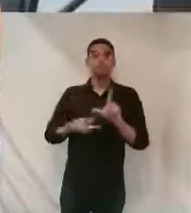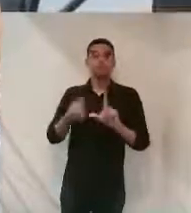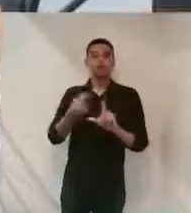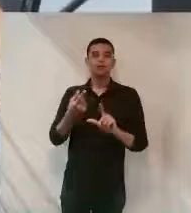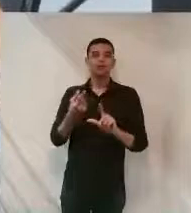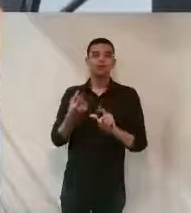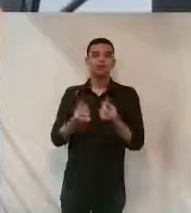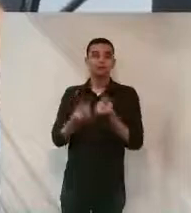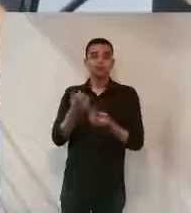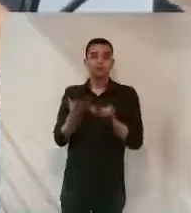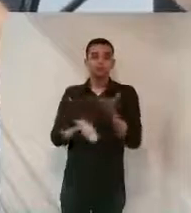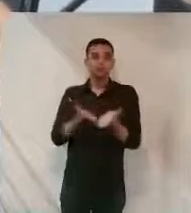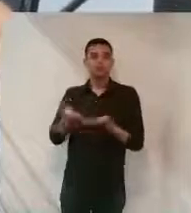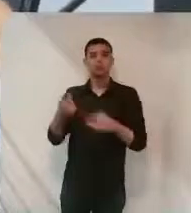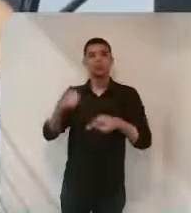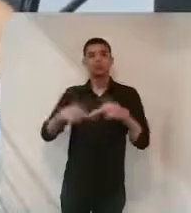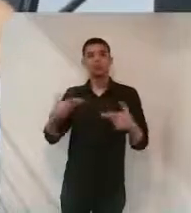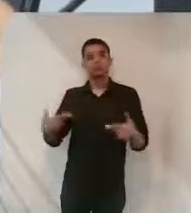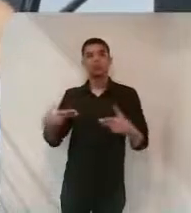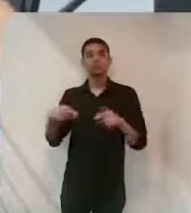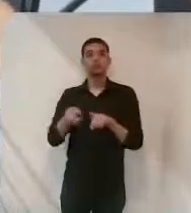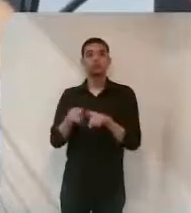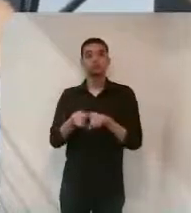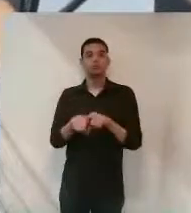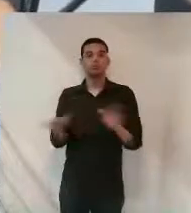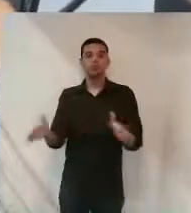logística reversa das embalagens em geral.